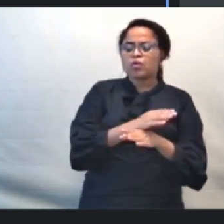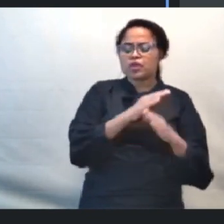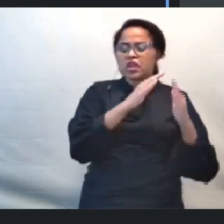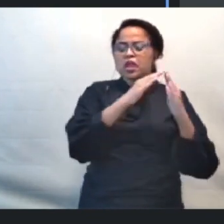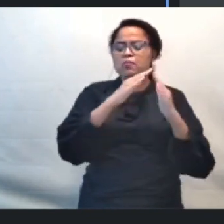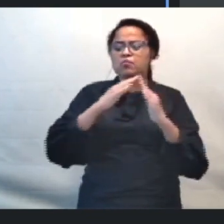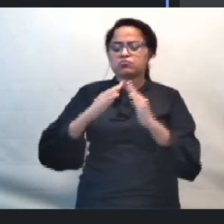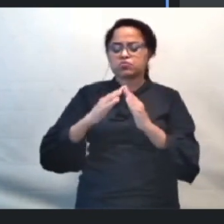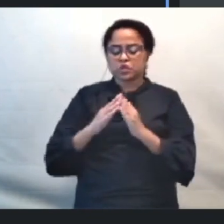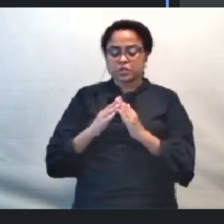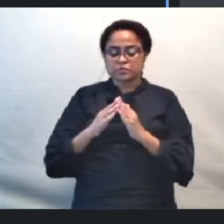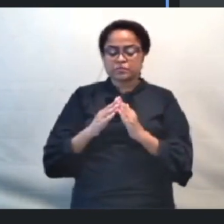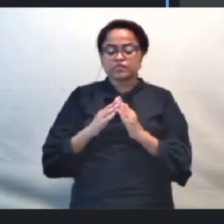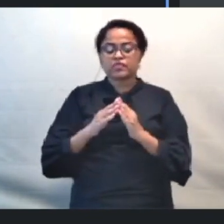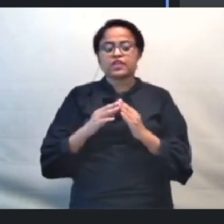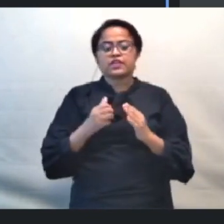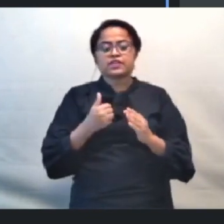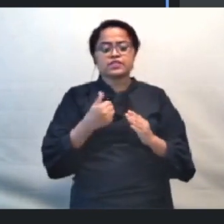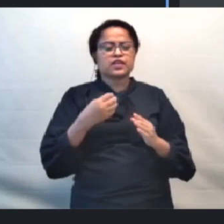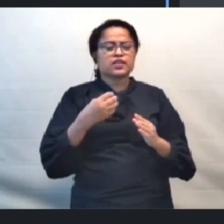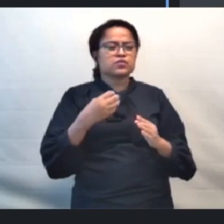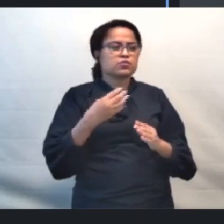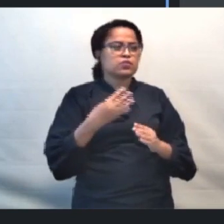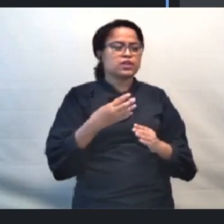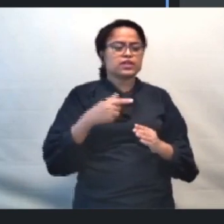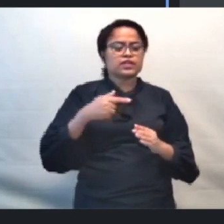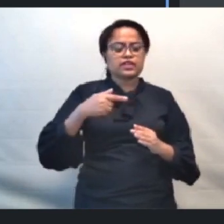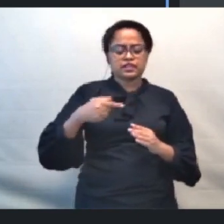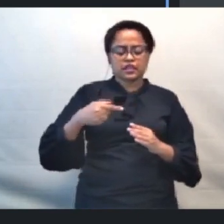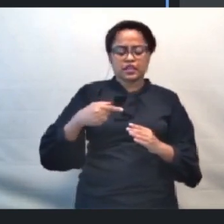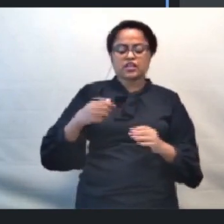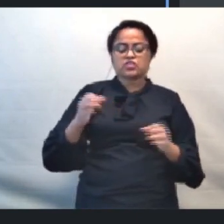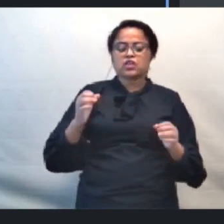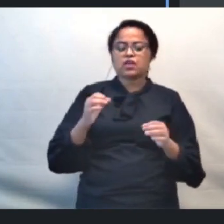147 em andamento e outros 90 que estão